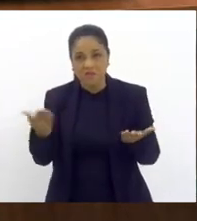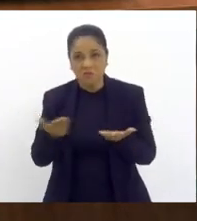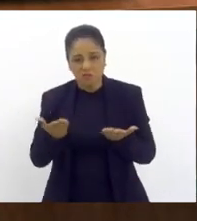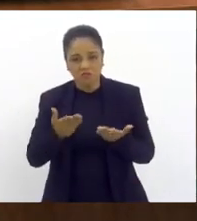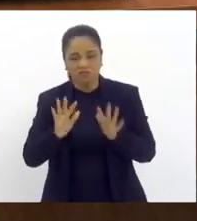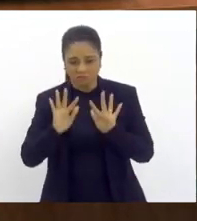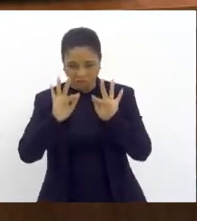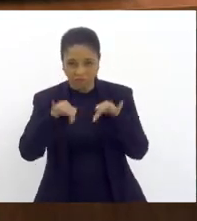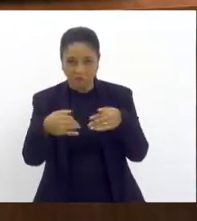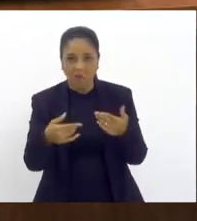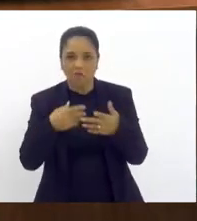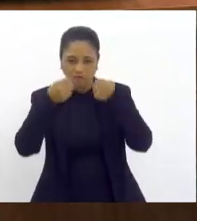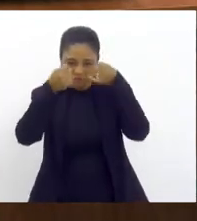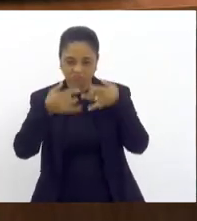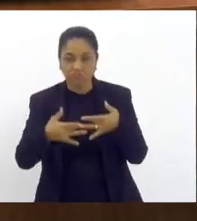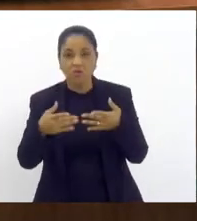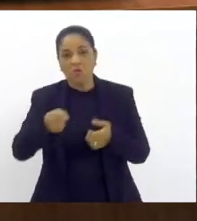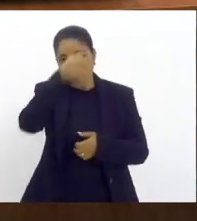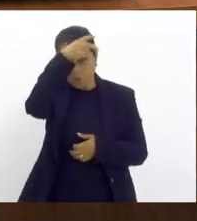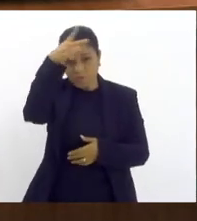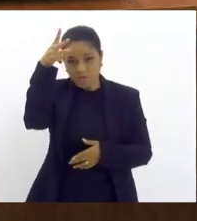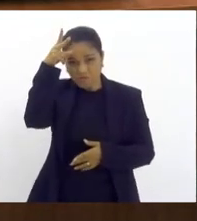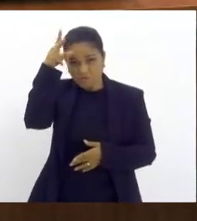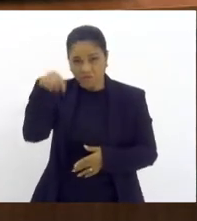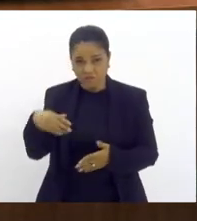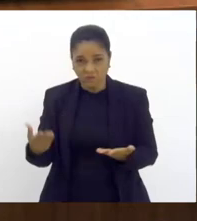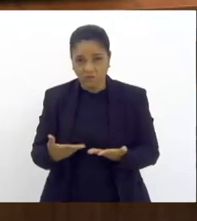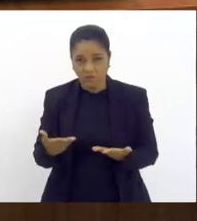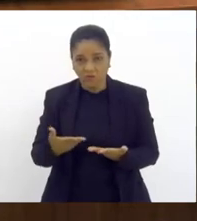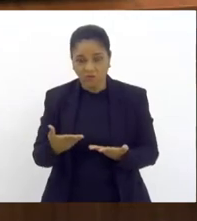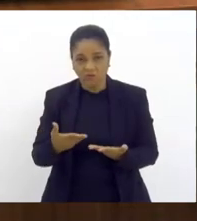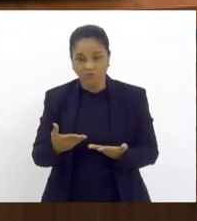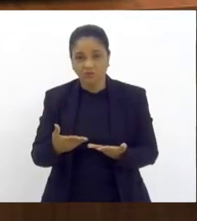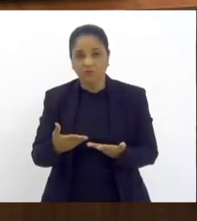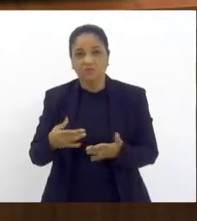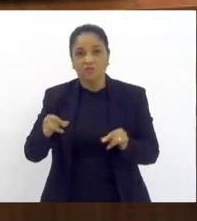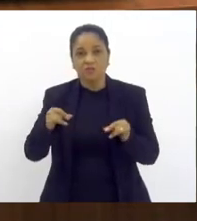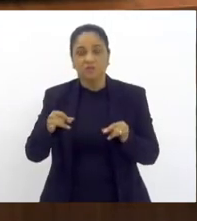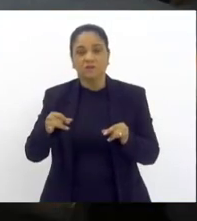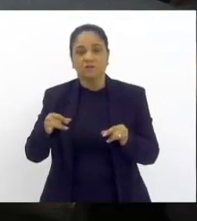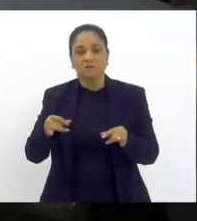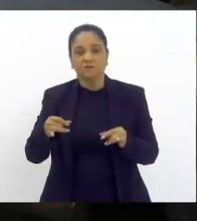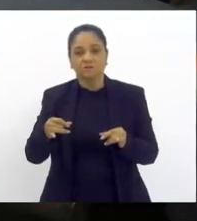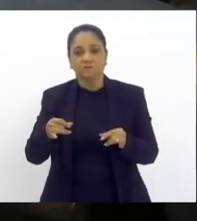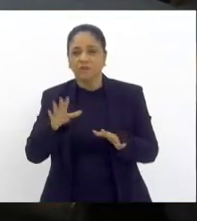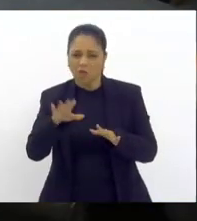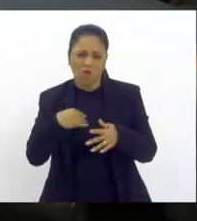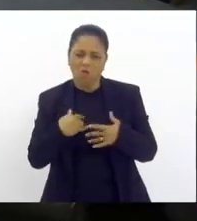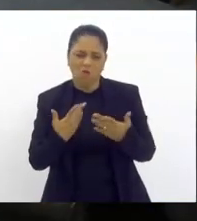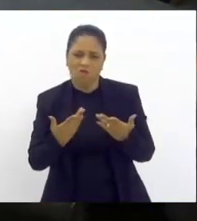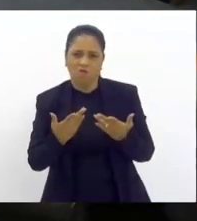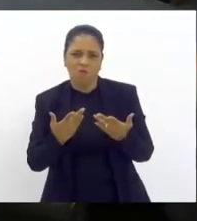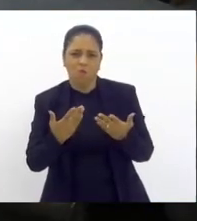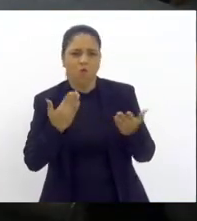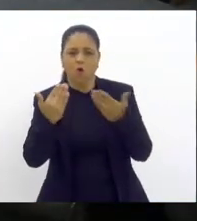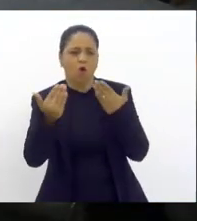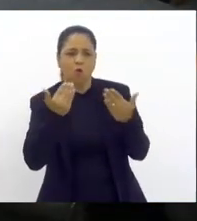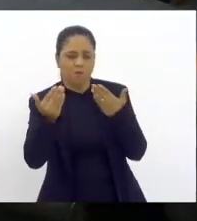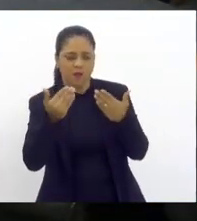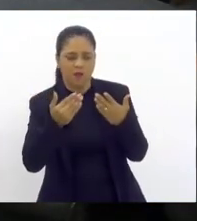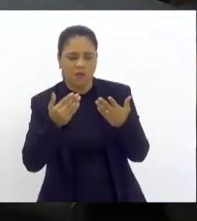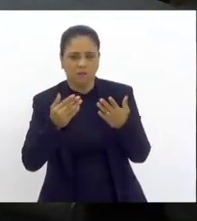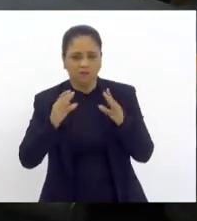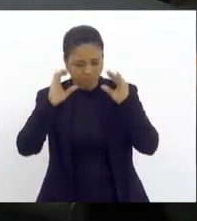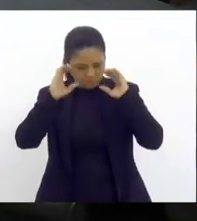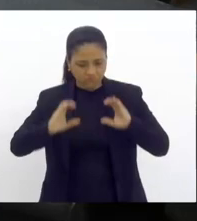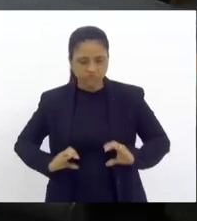final, hoje o prefeito sofreu uma operação, eu não quero fazer juízo de valor, até porque todo cidadão tem direito a ampla